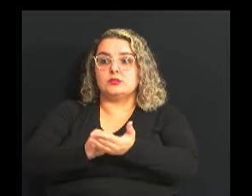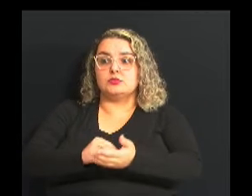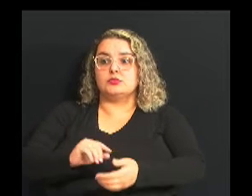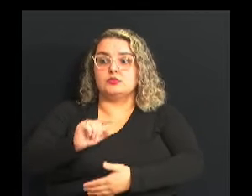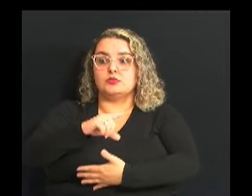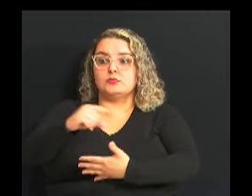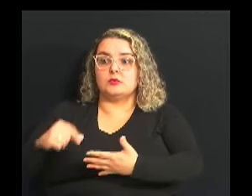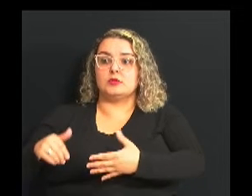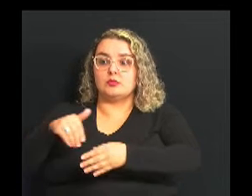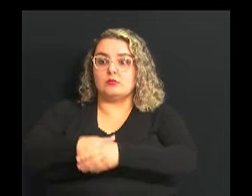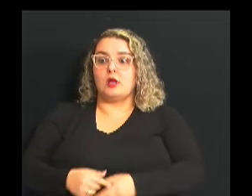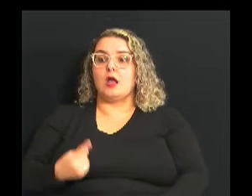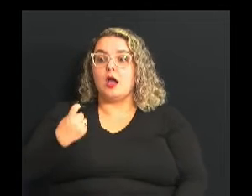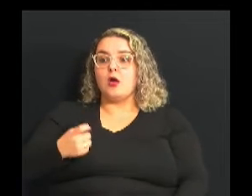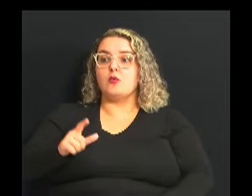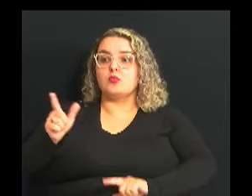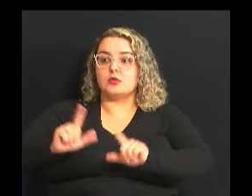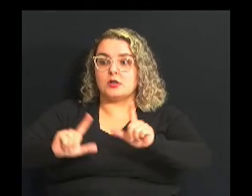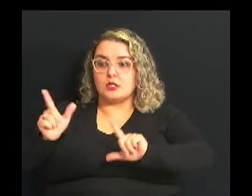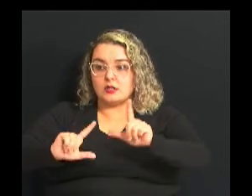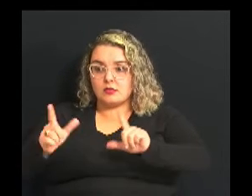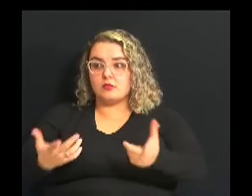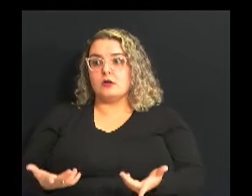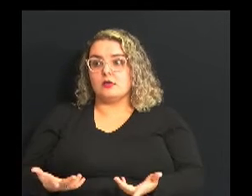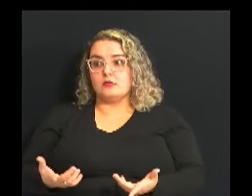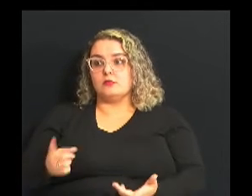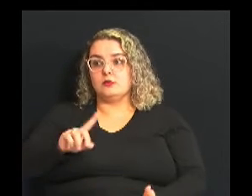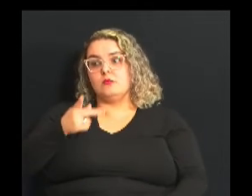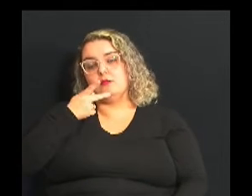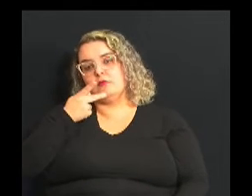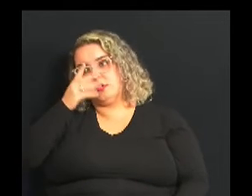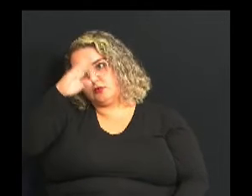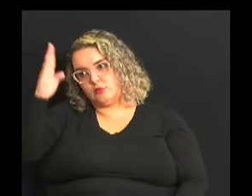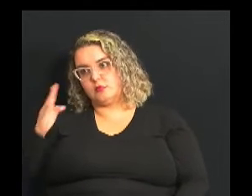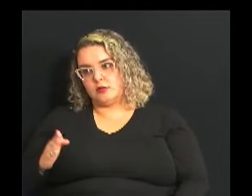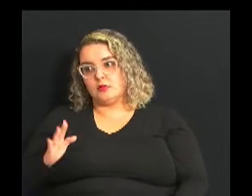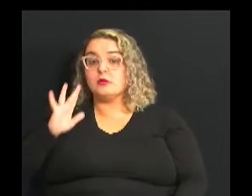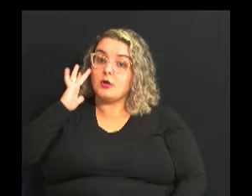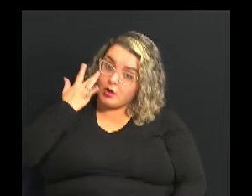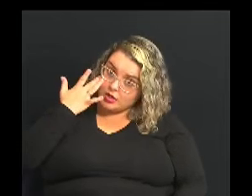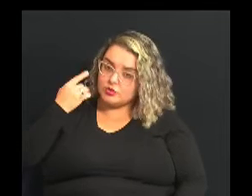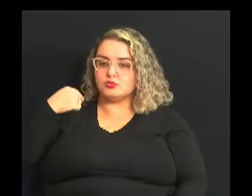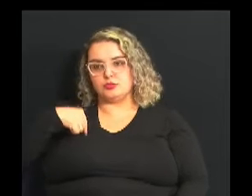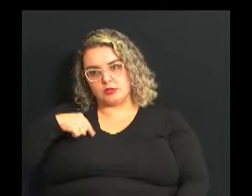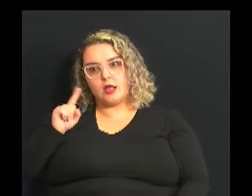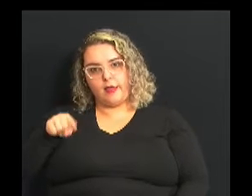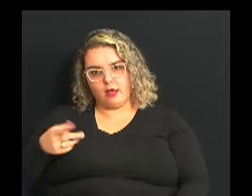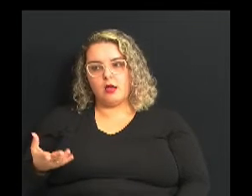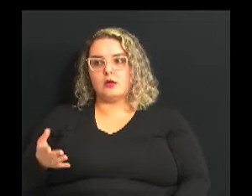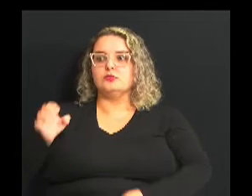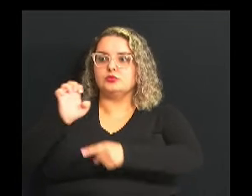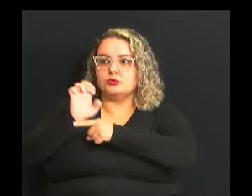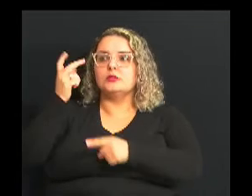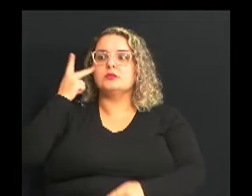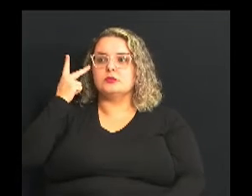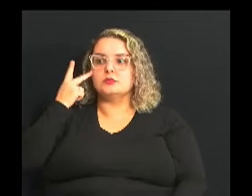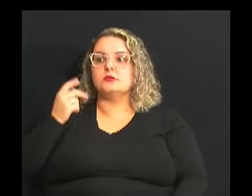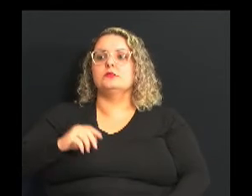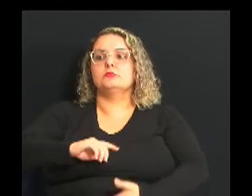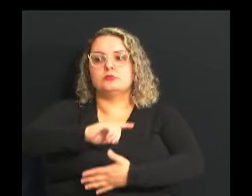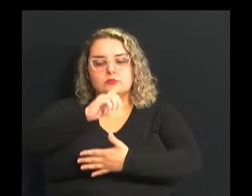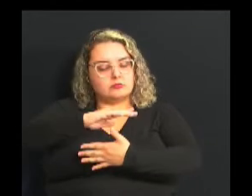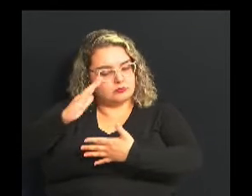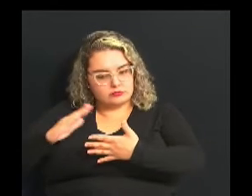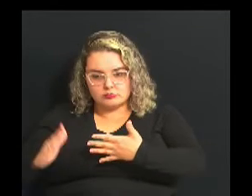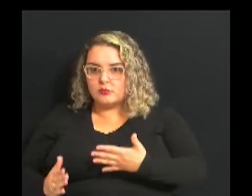Nós somos a única TV, eu não vou falar do Brasil, apesar de eu achar que mas com certeza do Estado de São Paulo, que transmite a cobertura